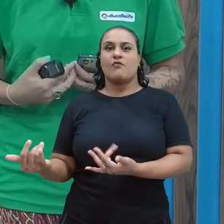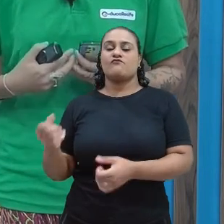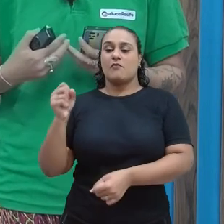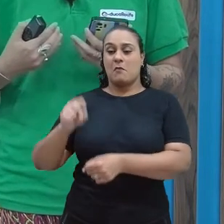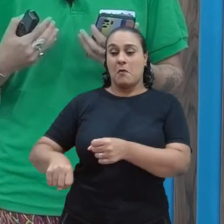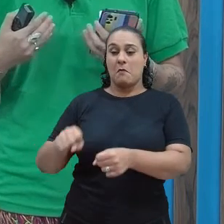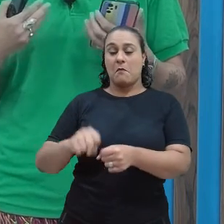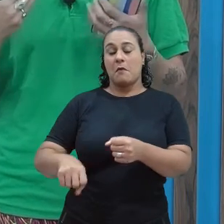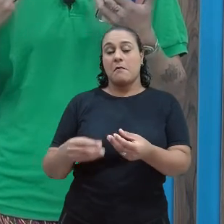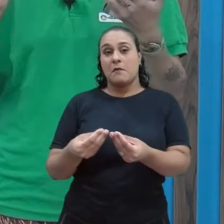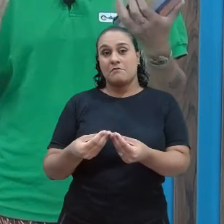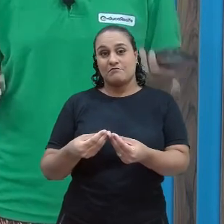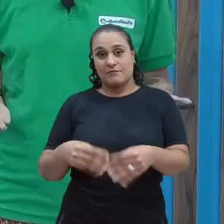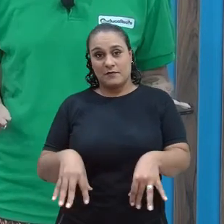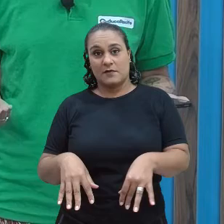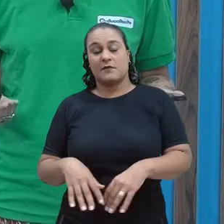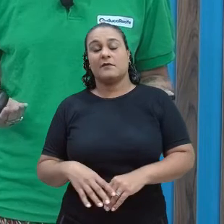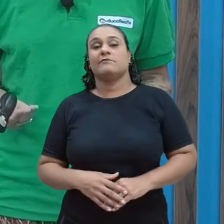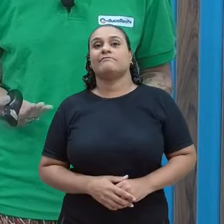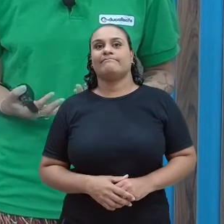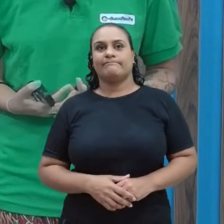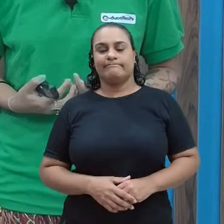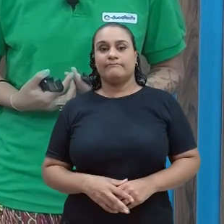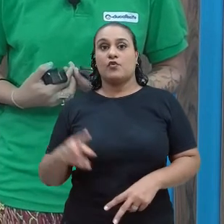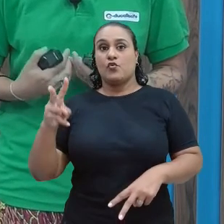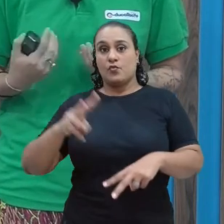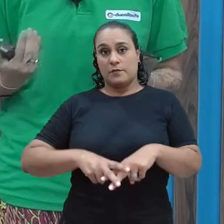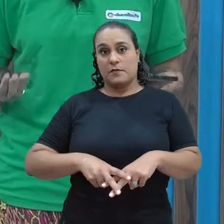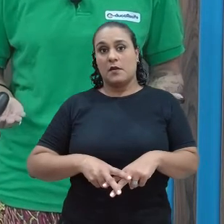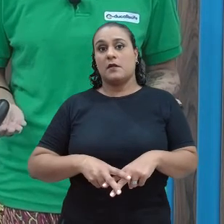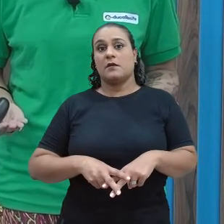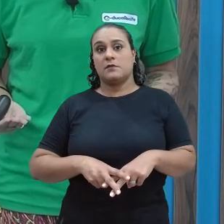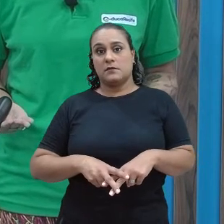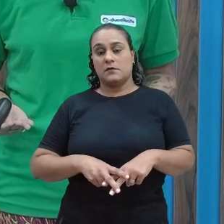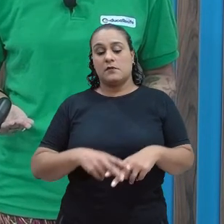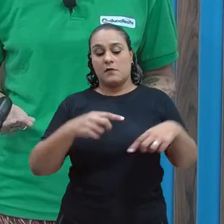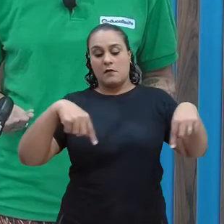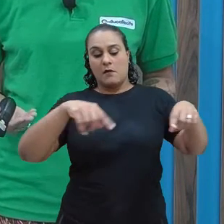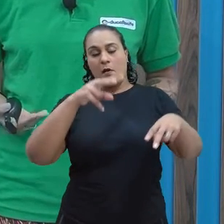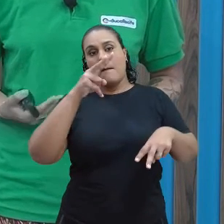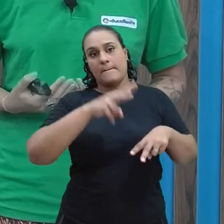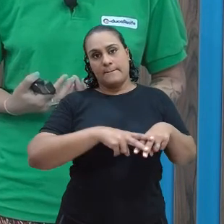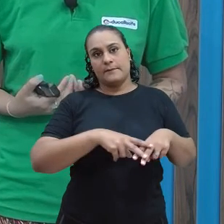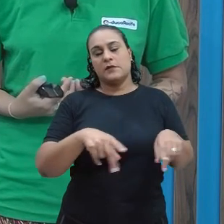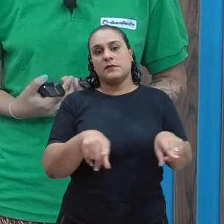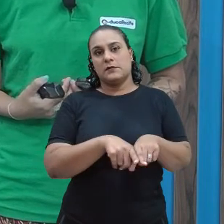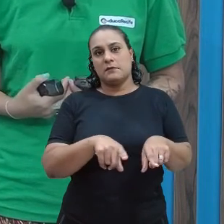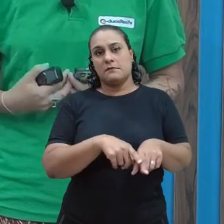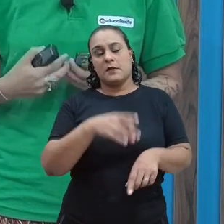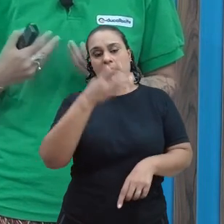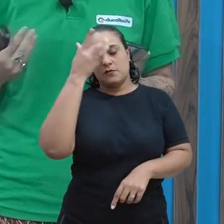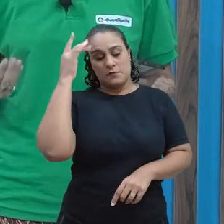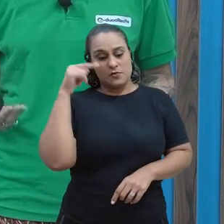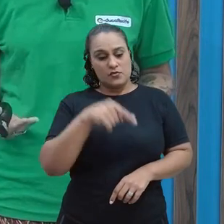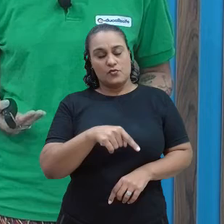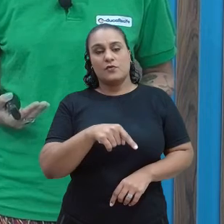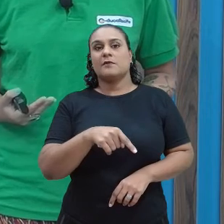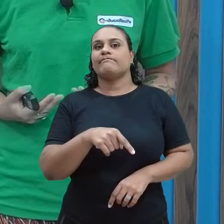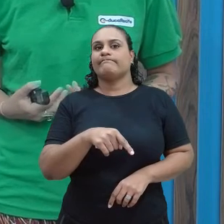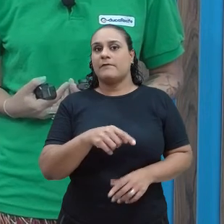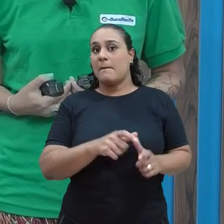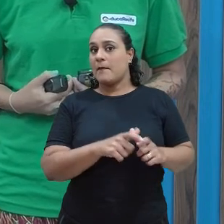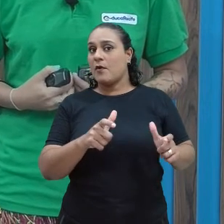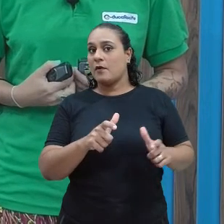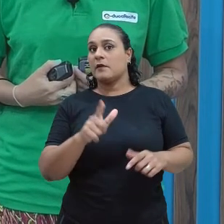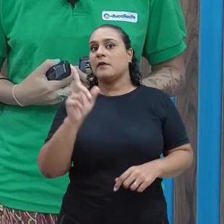questões. Nos presídios também, boa parte de quem está ali preso são pessoas